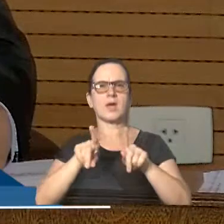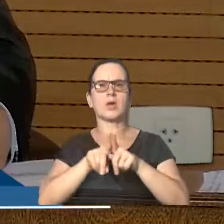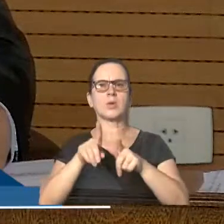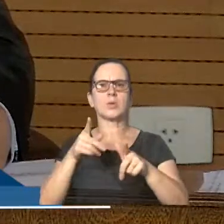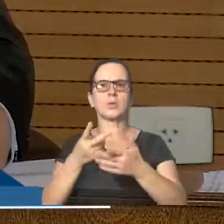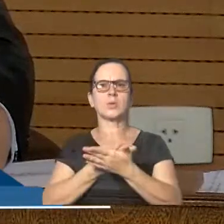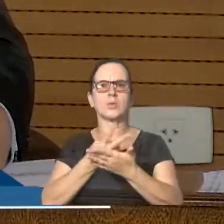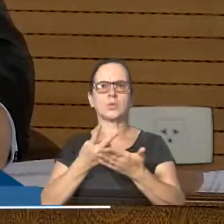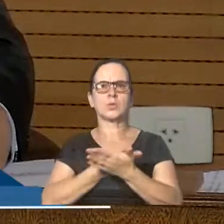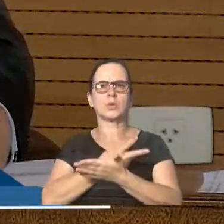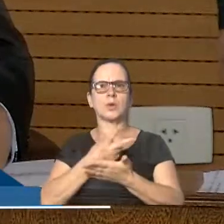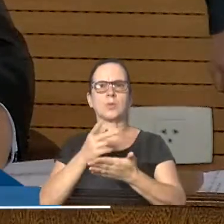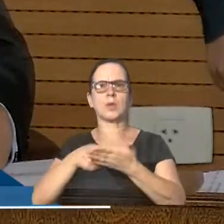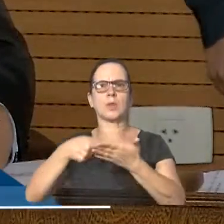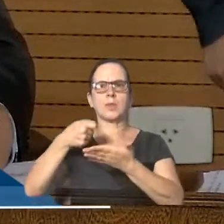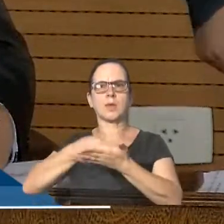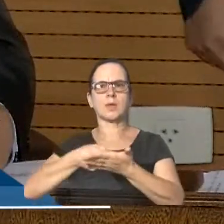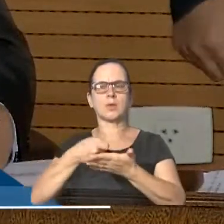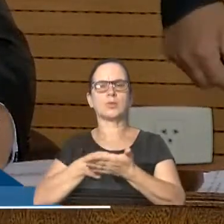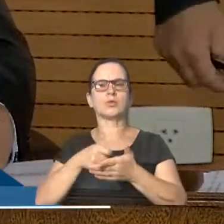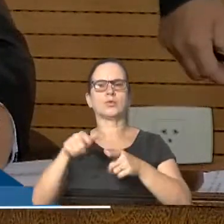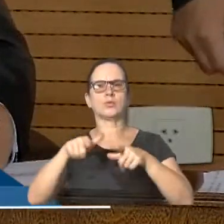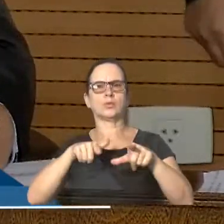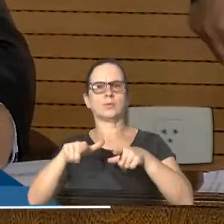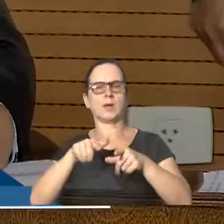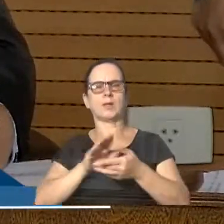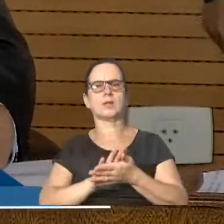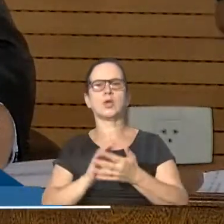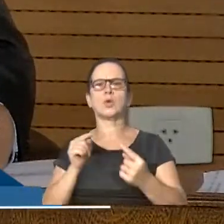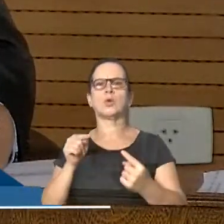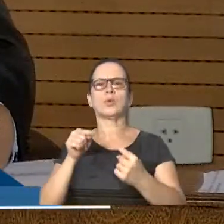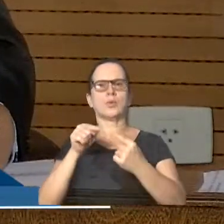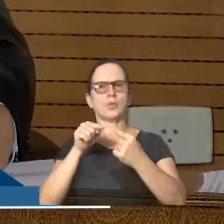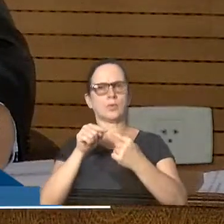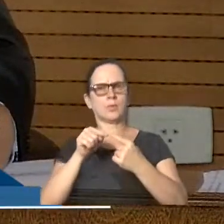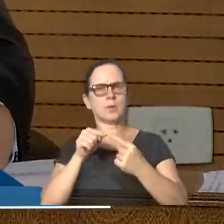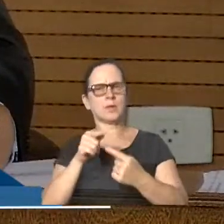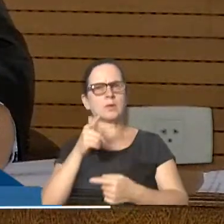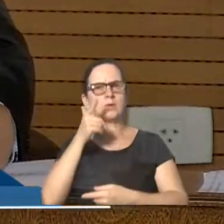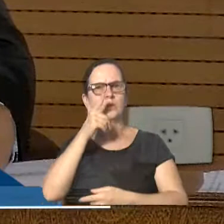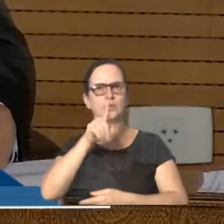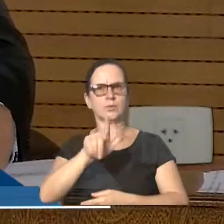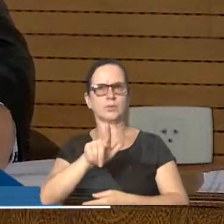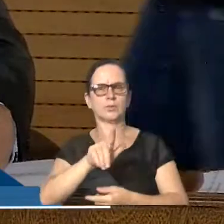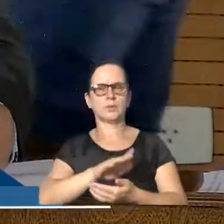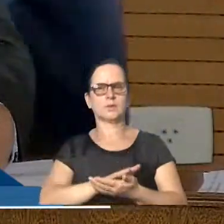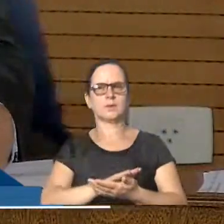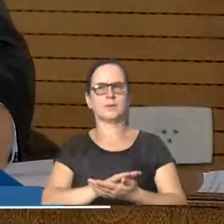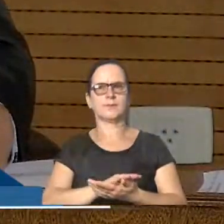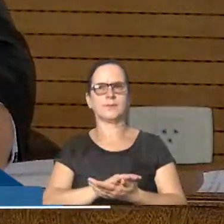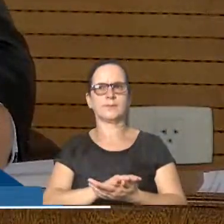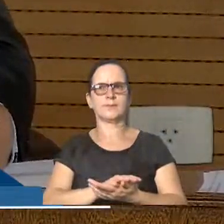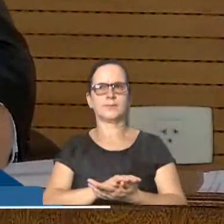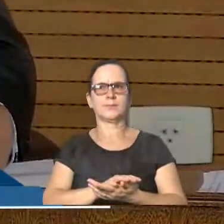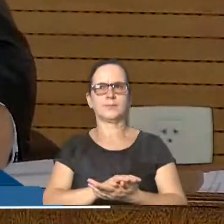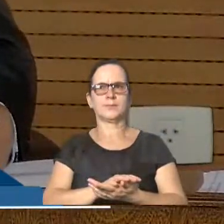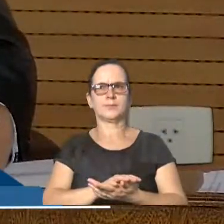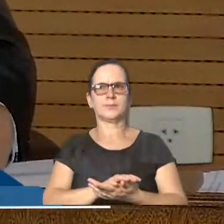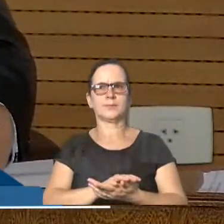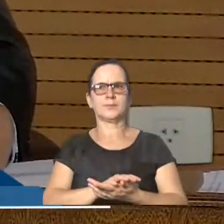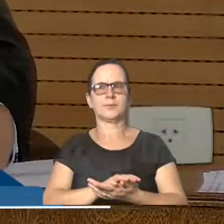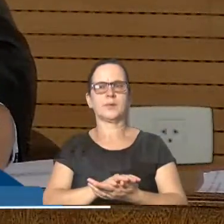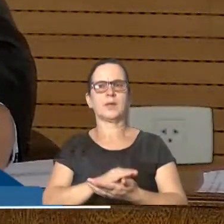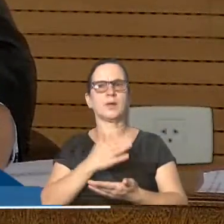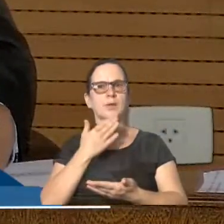falhas na prestação do serviço. Sem que os objetivos da mesma tenham sido plenamente alcançados, é